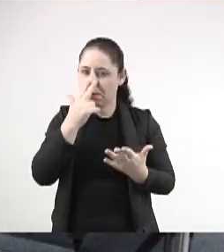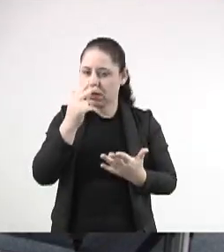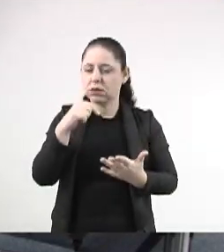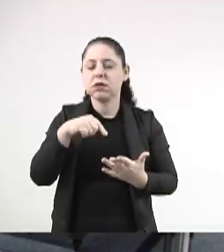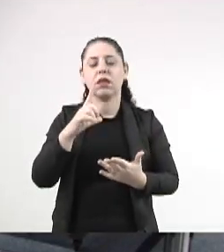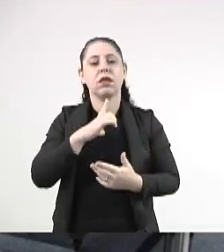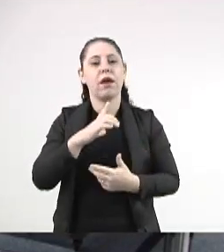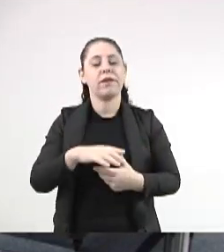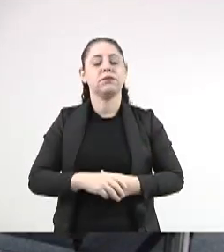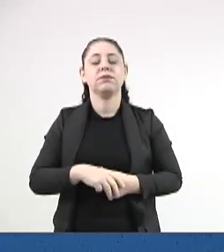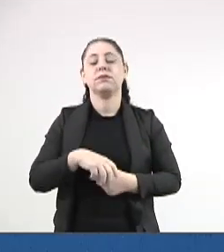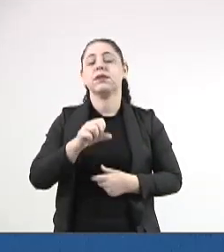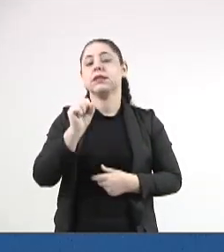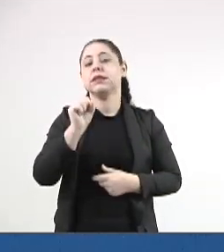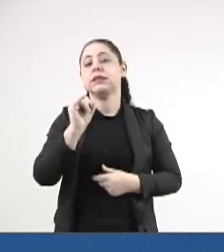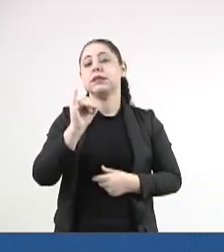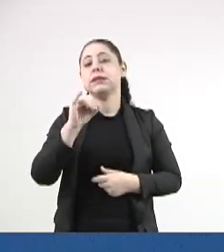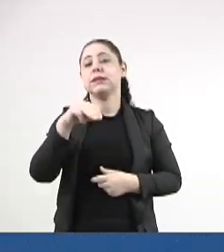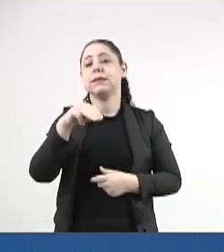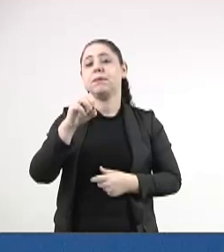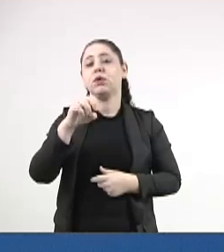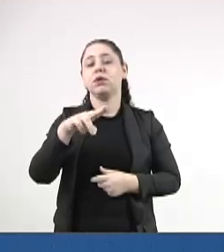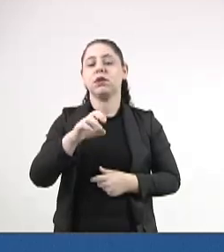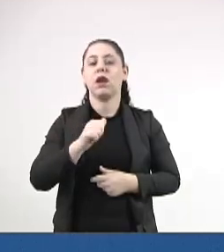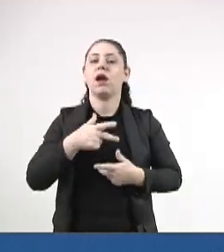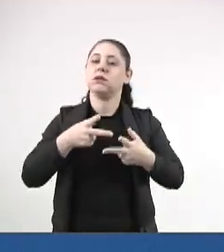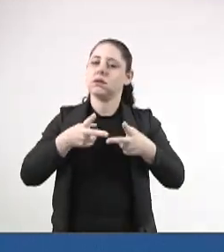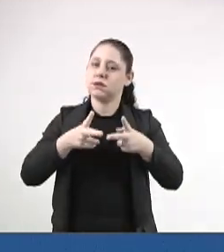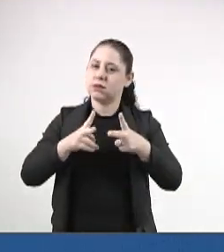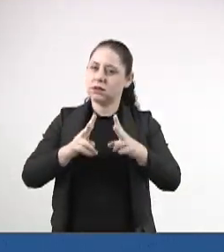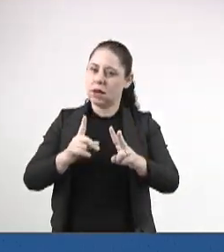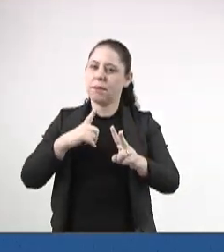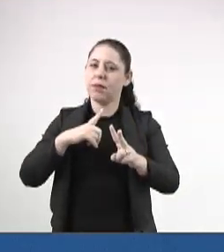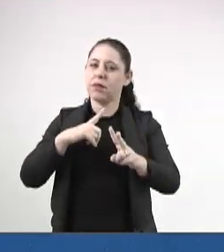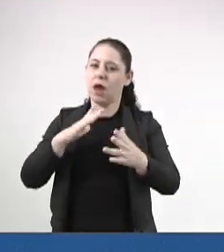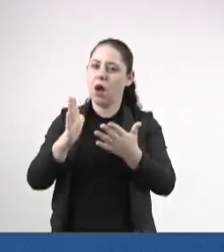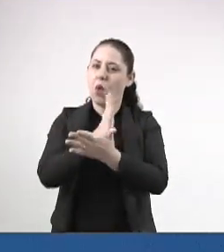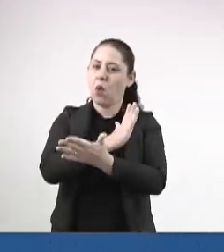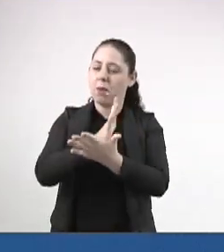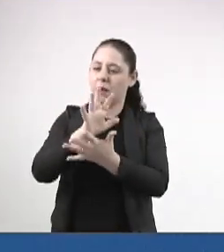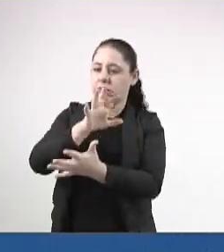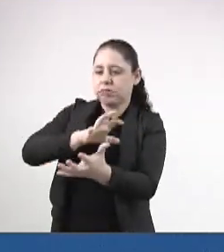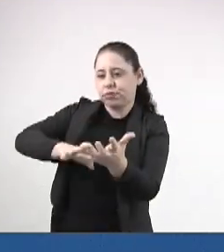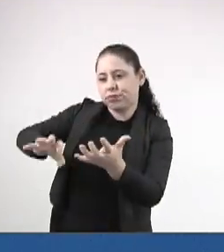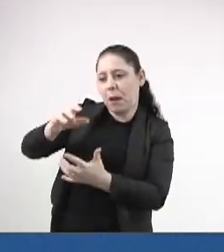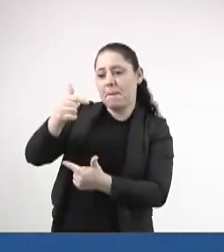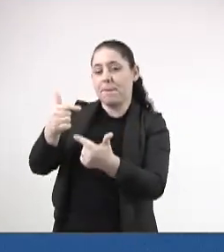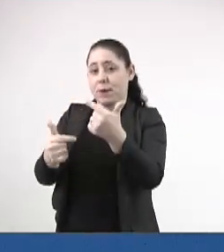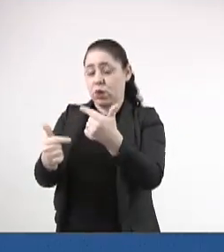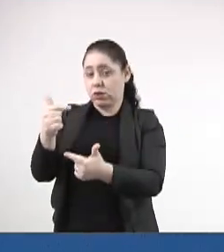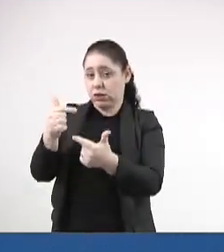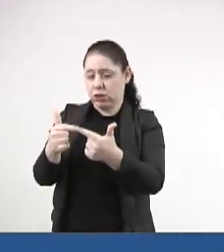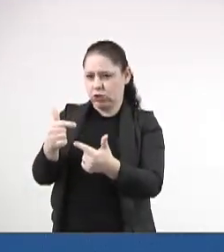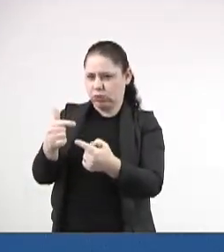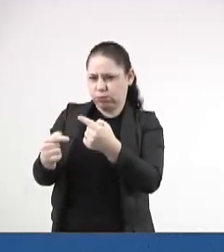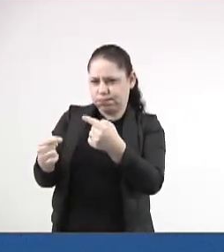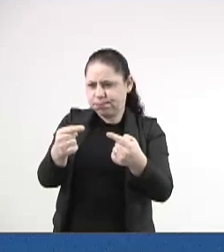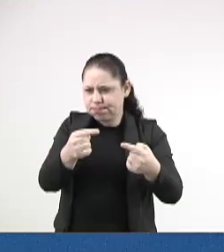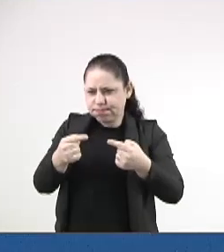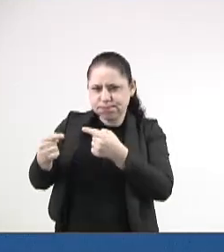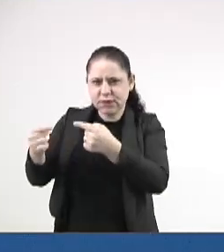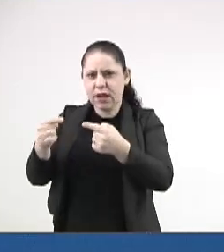diz a Simone de Beauvoir, toda vez que tem uma crise política, uma discussão acirrada